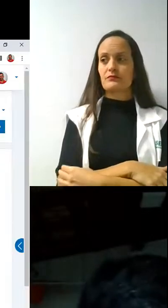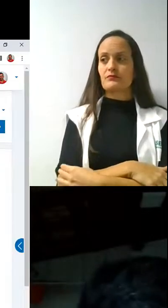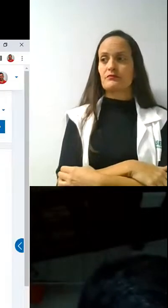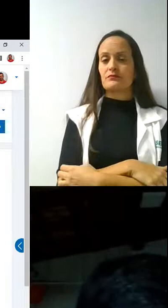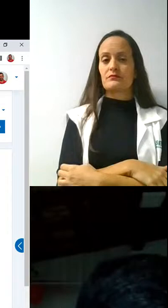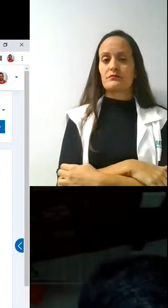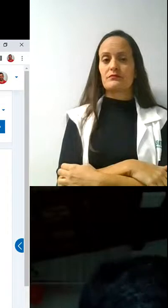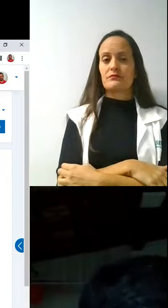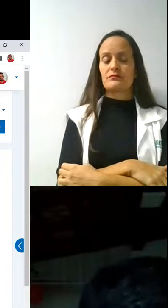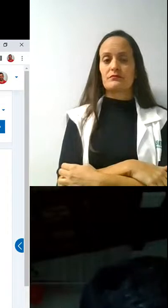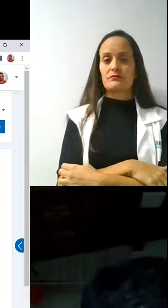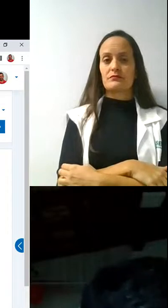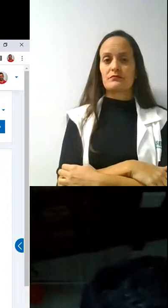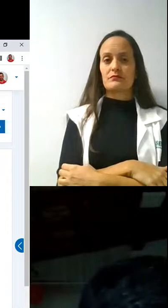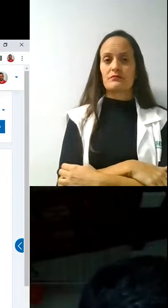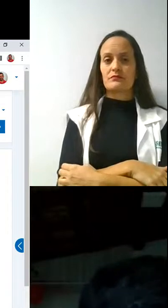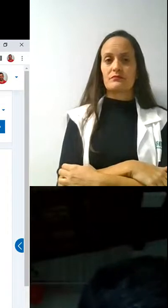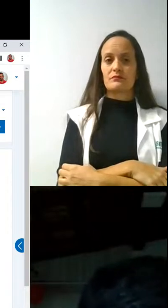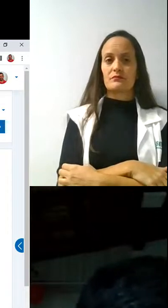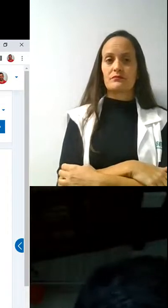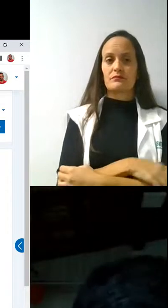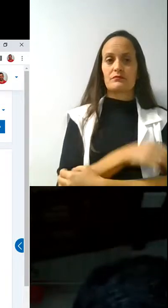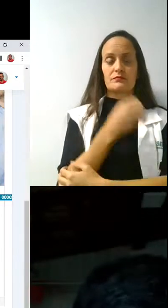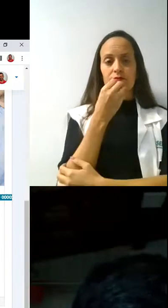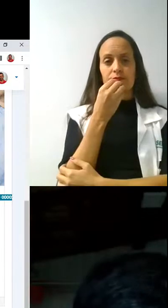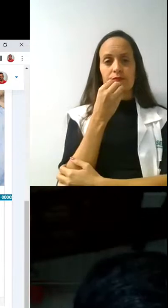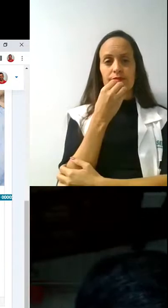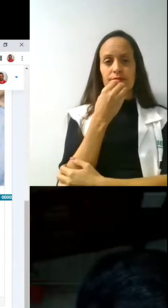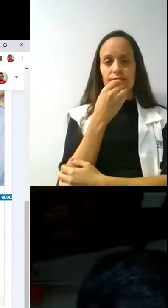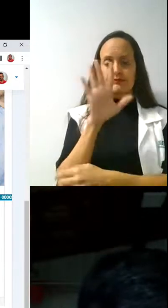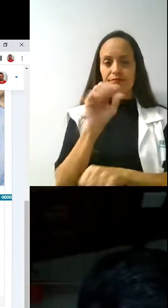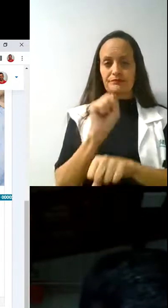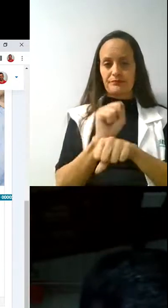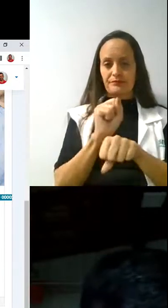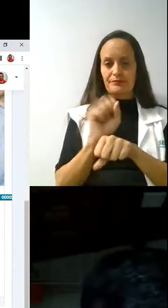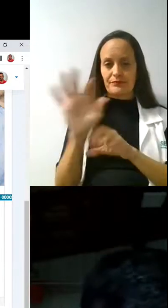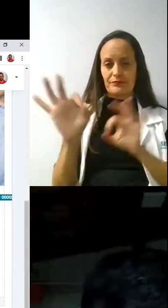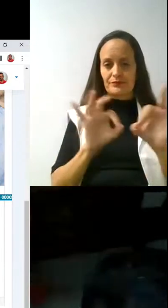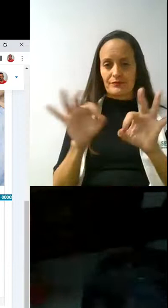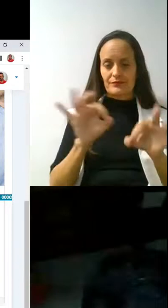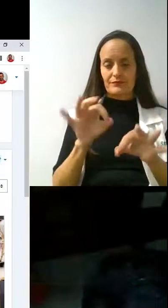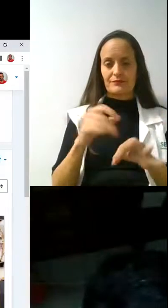Perdão. Vou só voltar aqui, só abrir a turma aqui certinho, senão eu me perco.